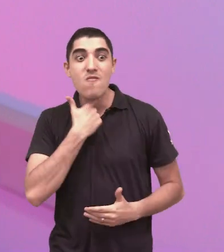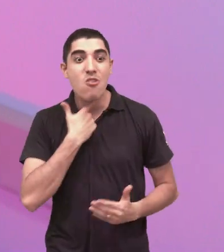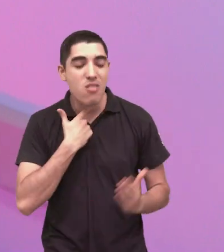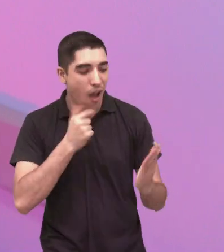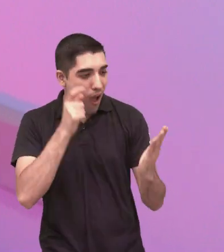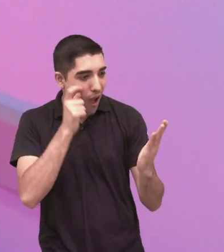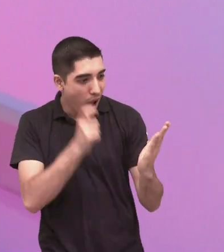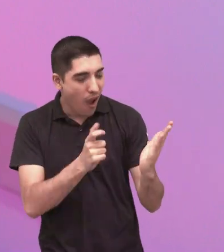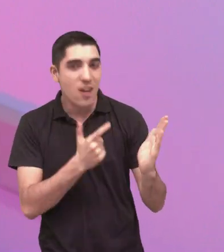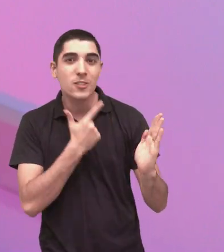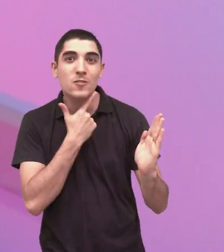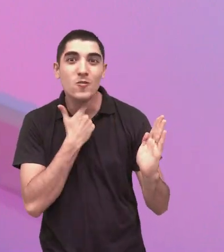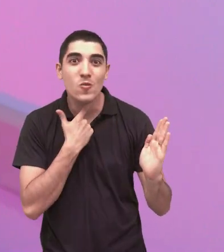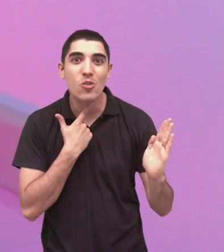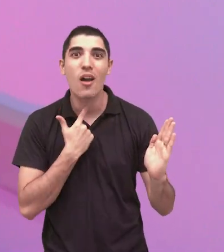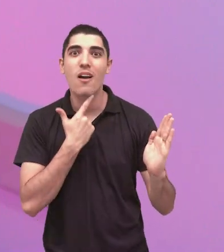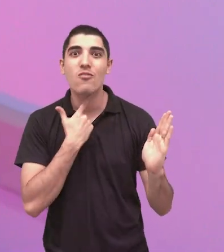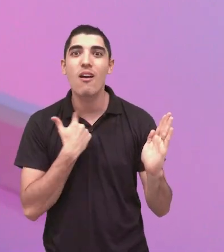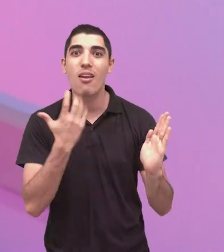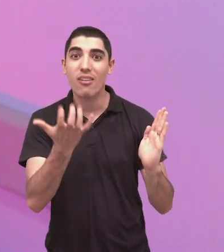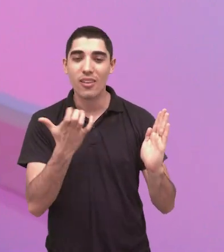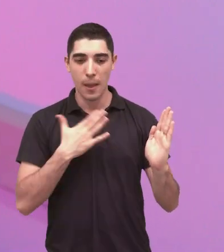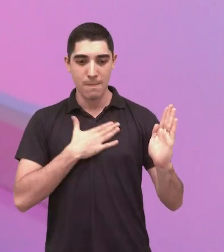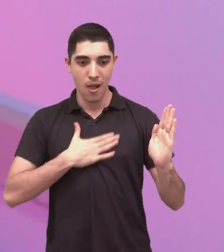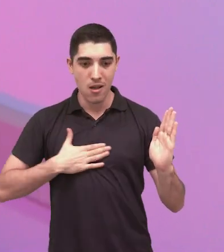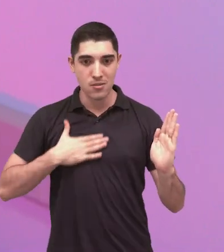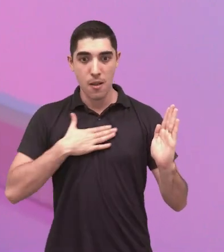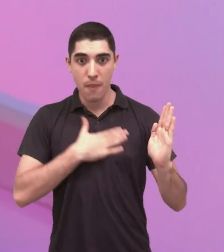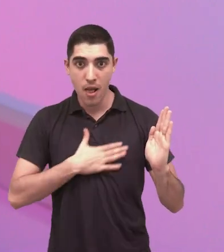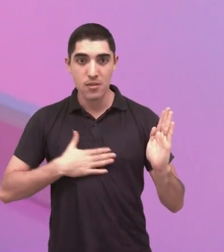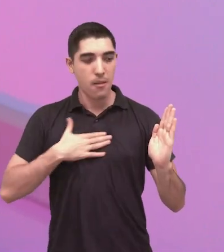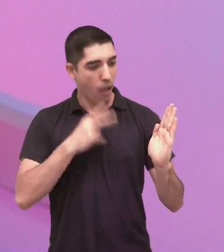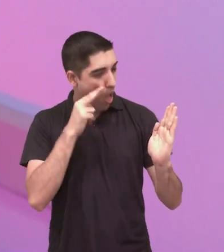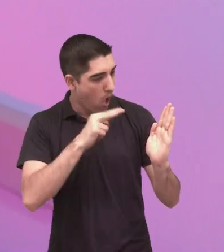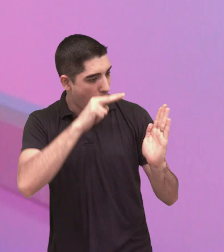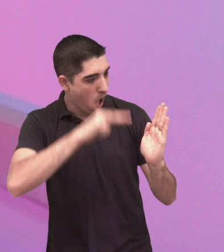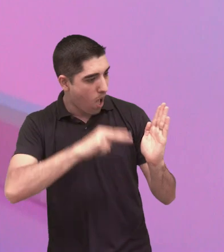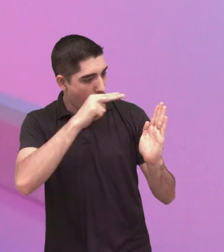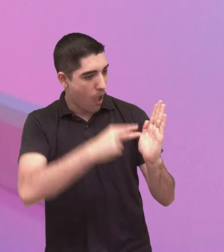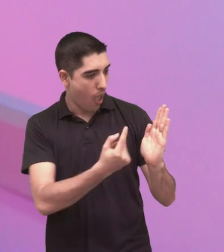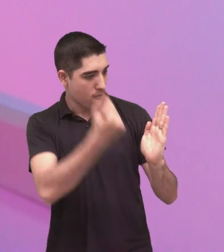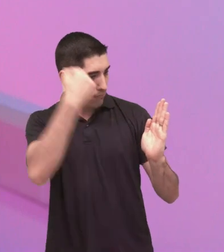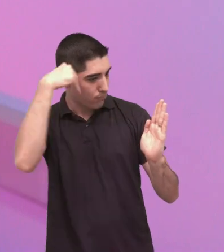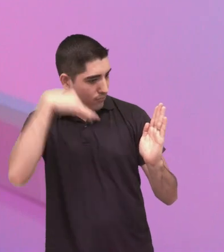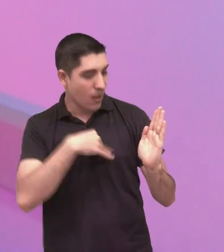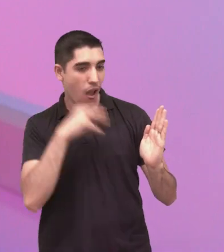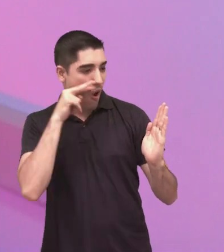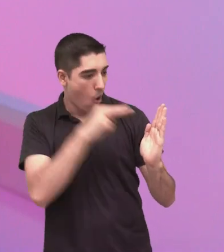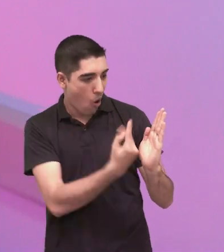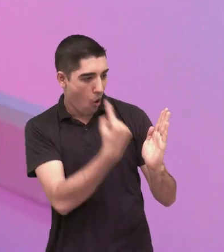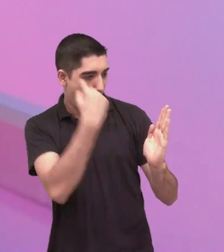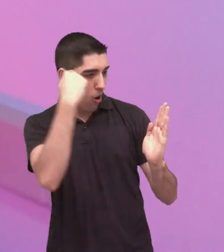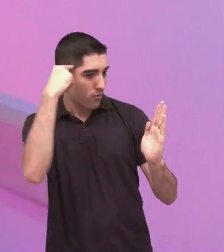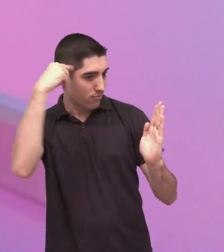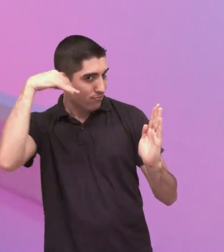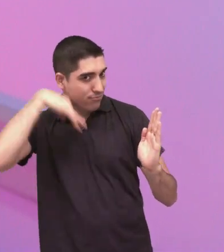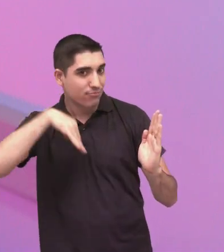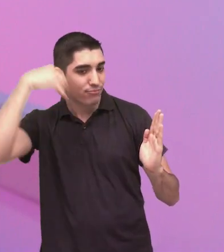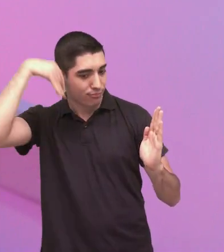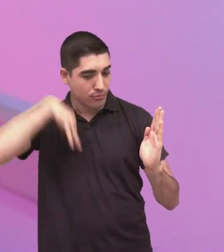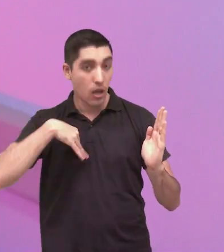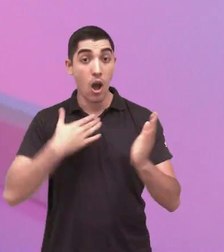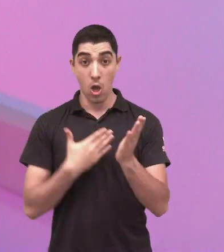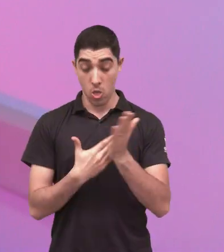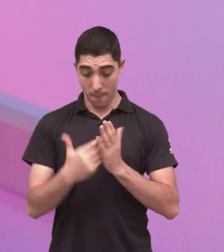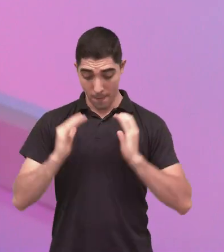dopamina. E uma vez que eu começo a de gerar o tempo todo neurotransmissores dopaminérgicos, eu começo a